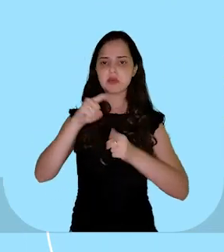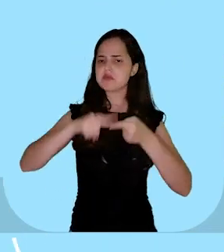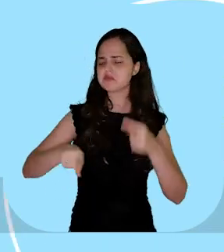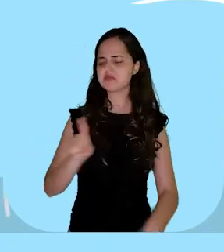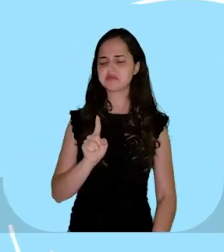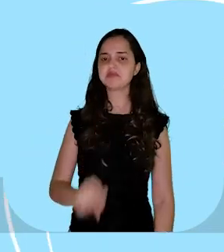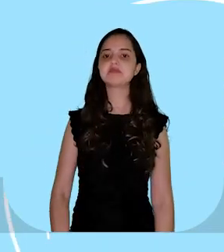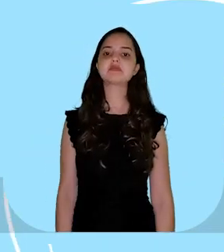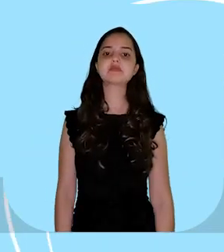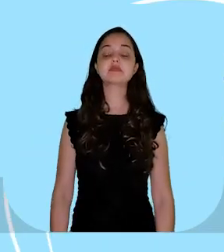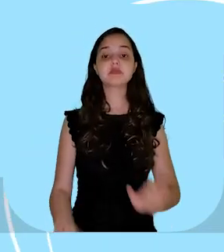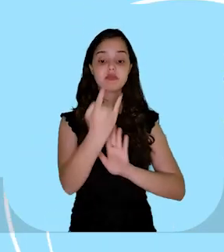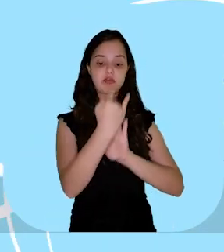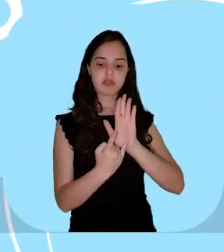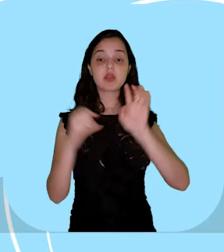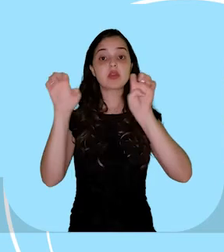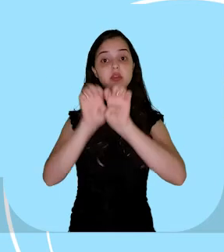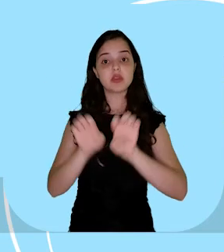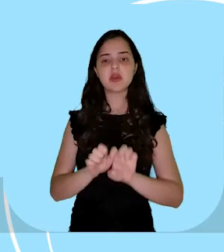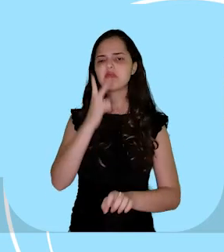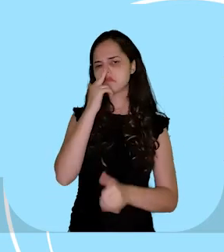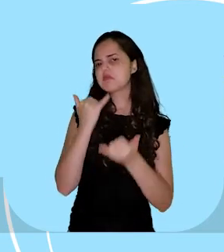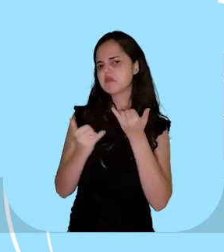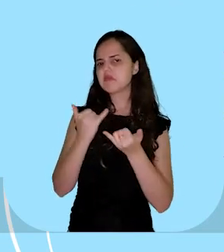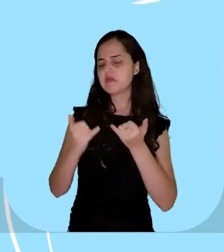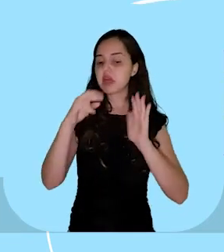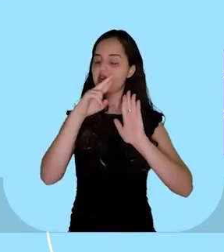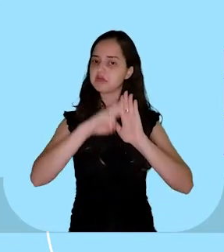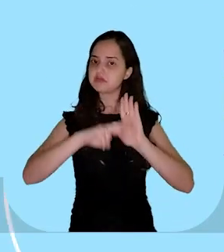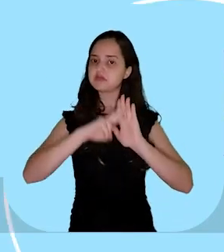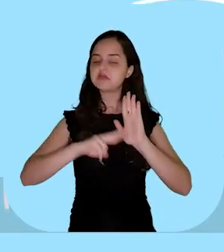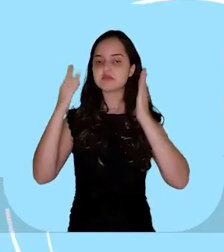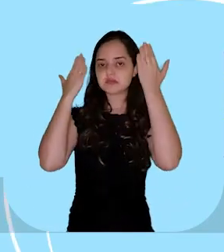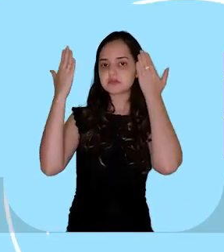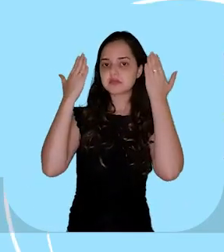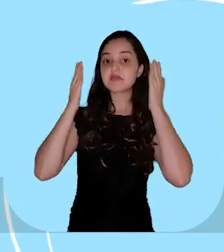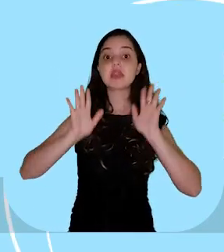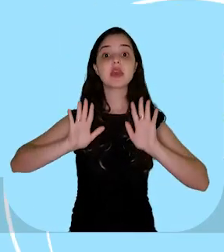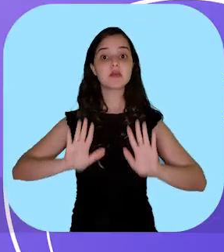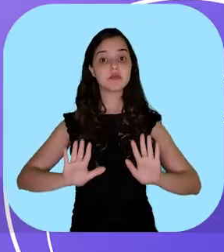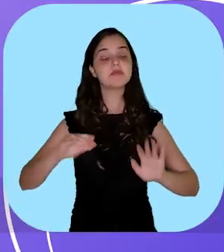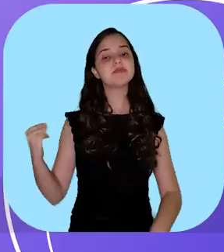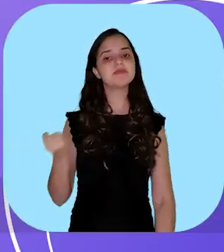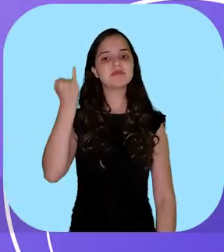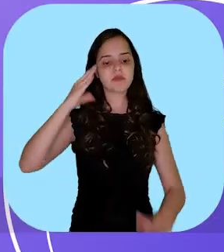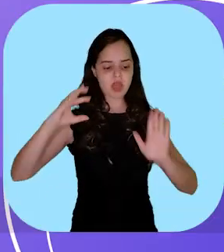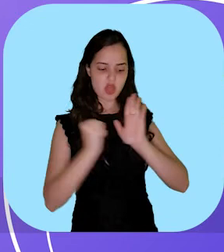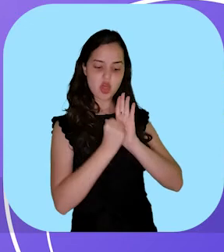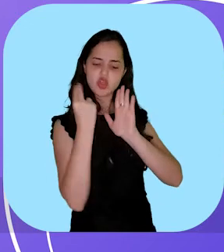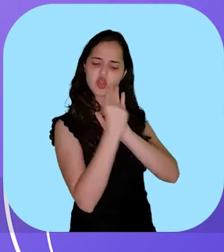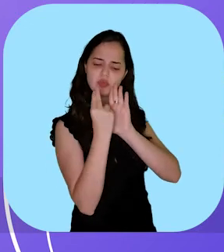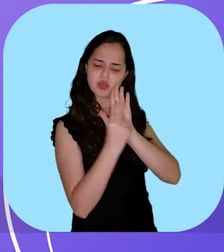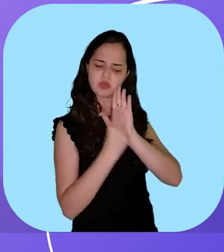está vedada. Este documento tem a estrutura parecida com a do relatório psicológico, mas precisa registrar